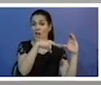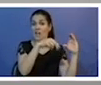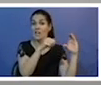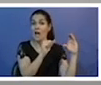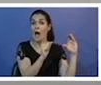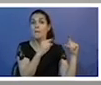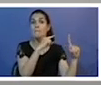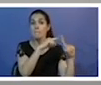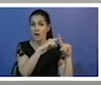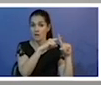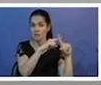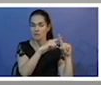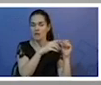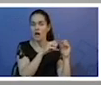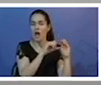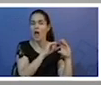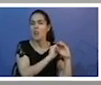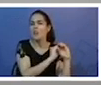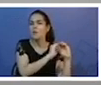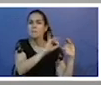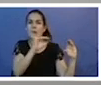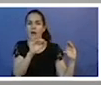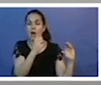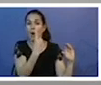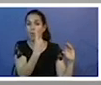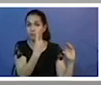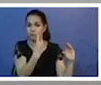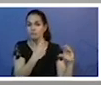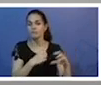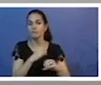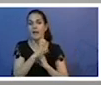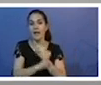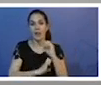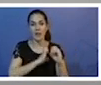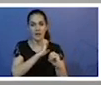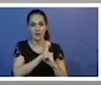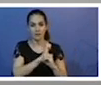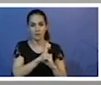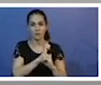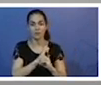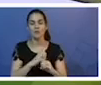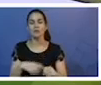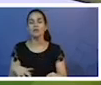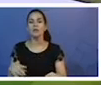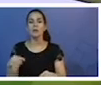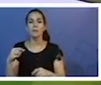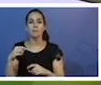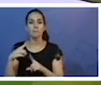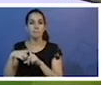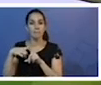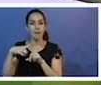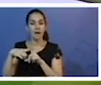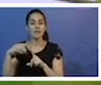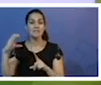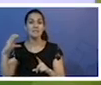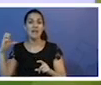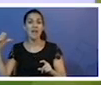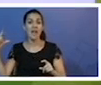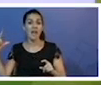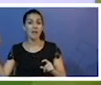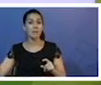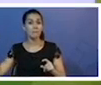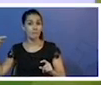ele libera 1 elétron, e como ânion, a gente tem o Cl-, porque ele recebe 1 elétron. Então, a gente separa